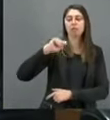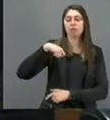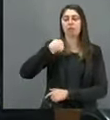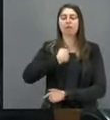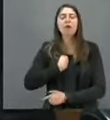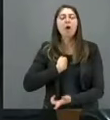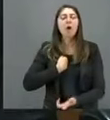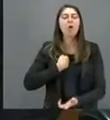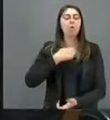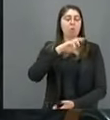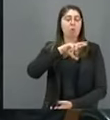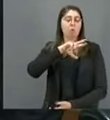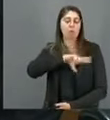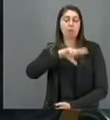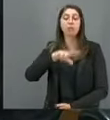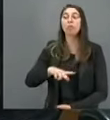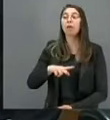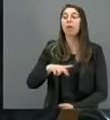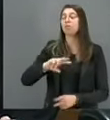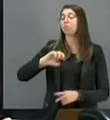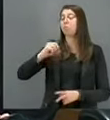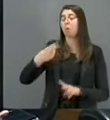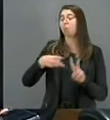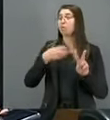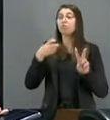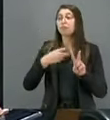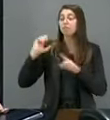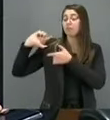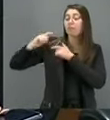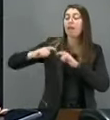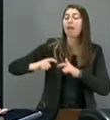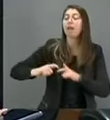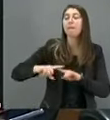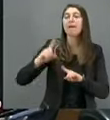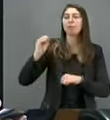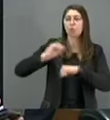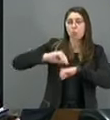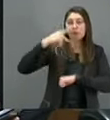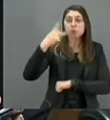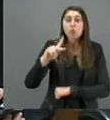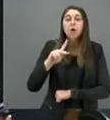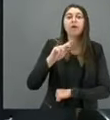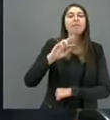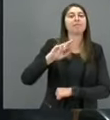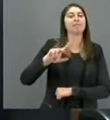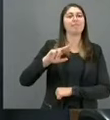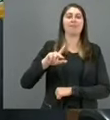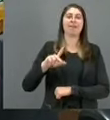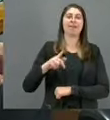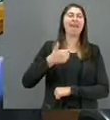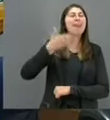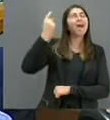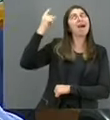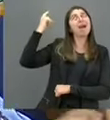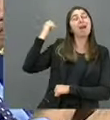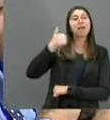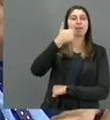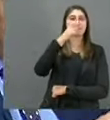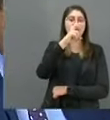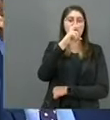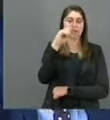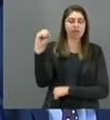descendente de português, inclusive de indígenas, mas você não tem culpa pelo que fizeram conosco em 1500,